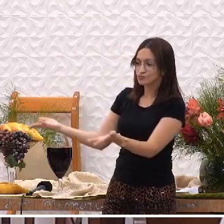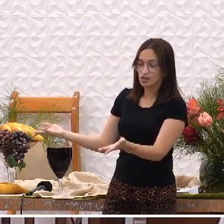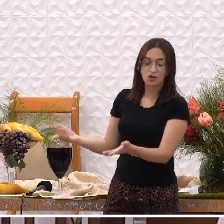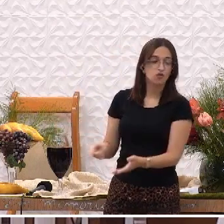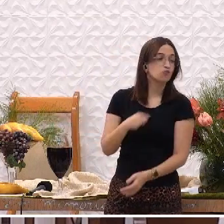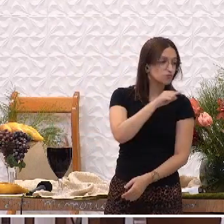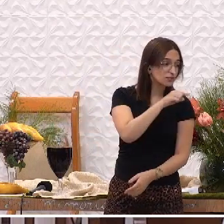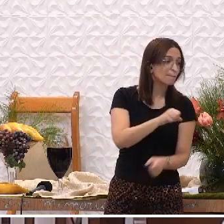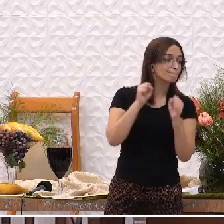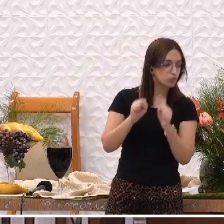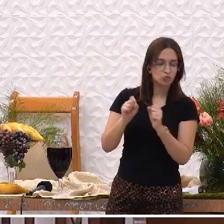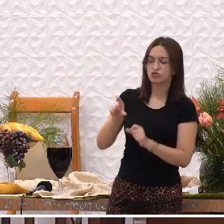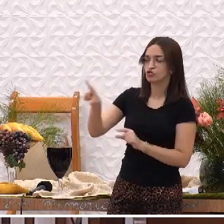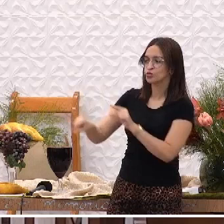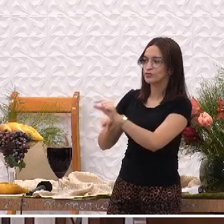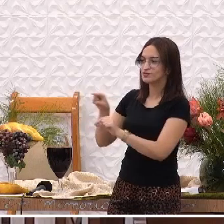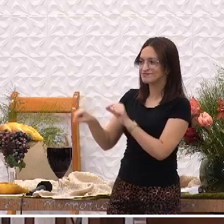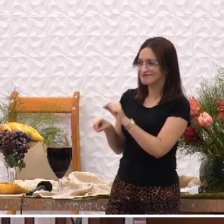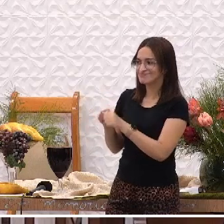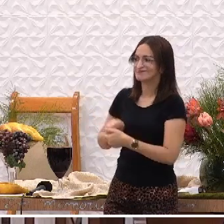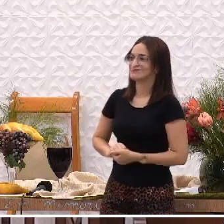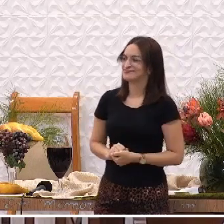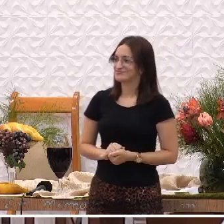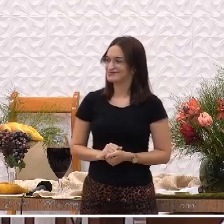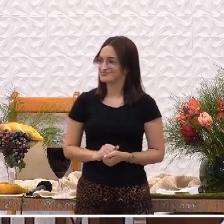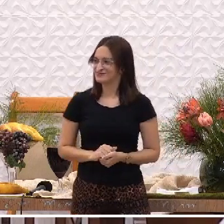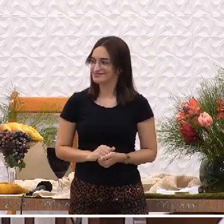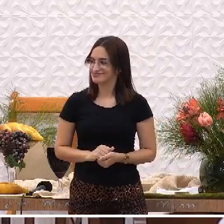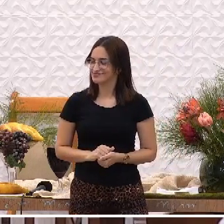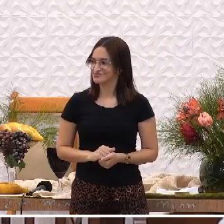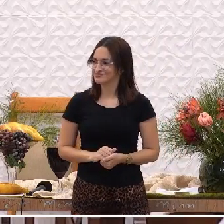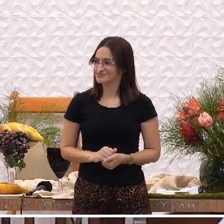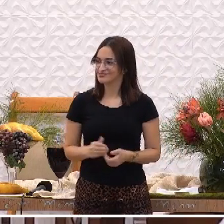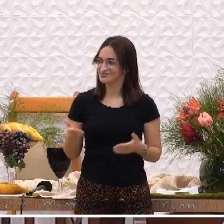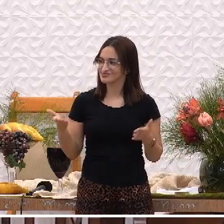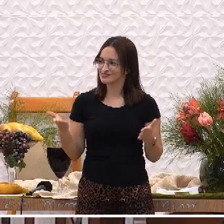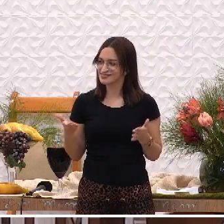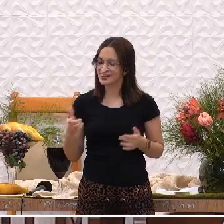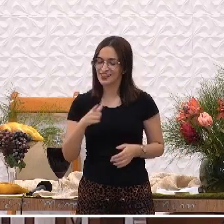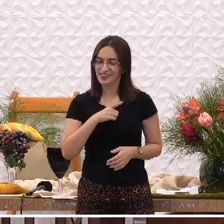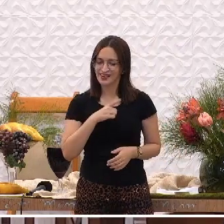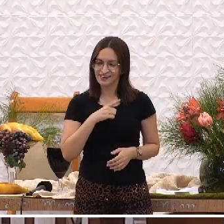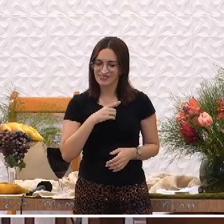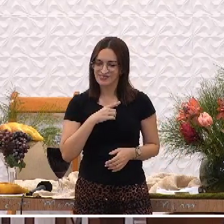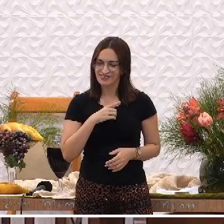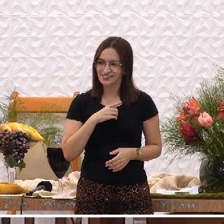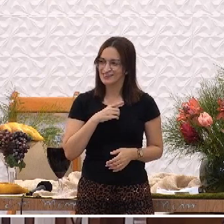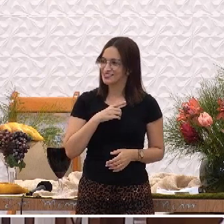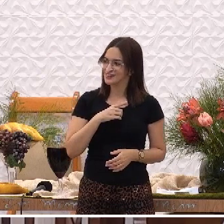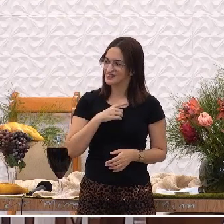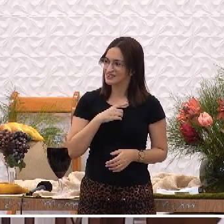E só para, assim, dar um follow-up para vocês, a gente já aconteceram alguns matches, né? A gente já aconteceu match entre